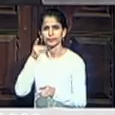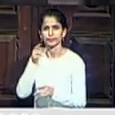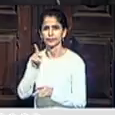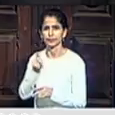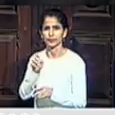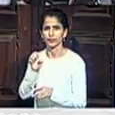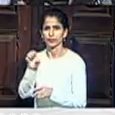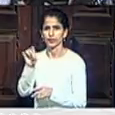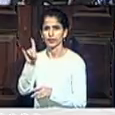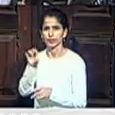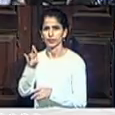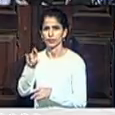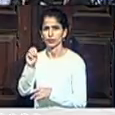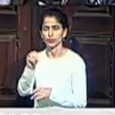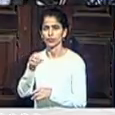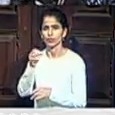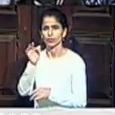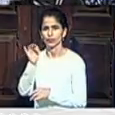presidente.